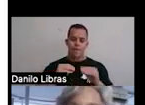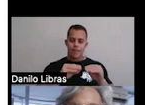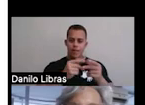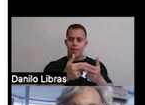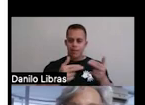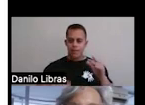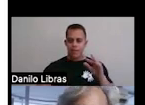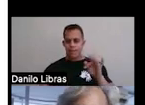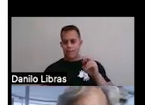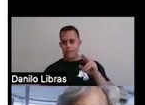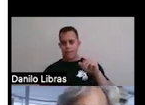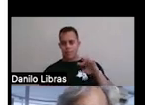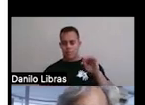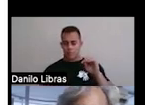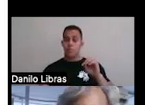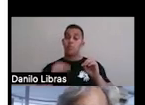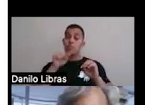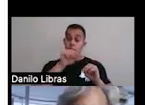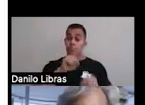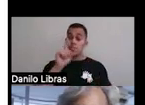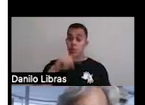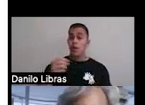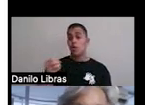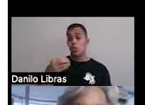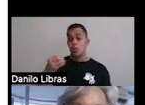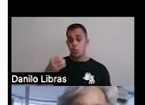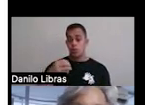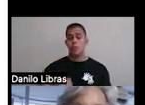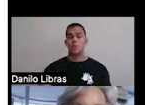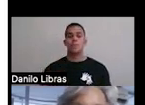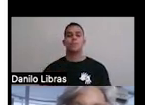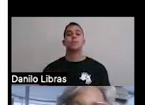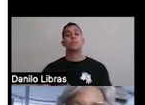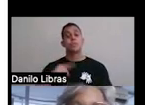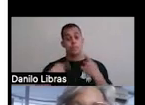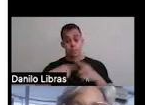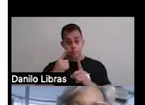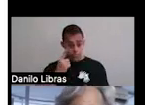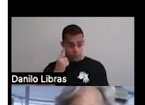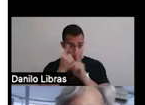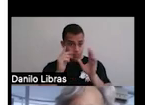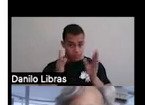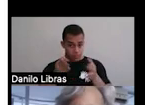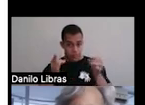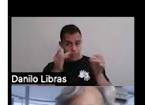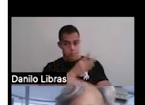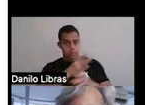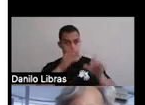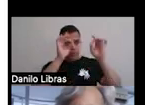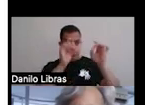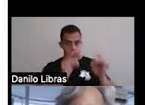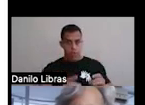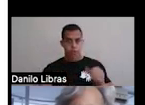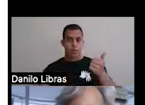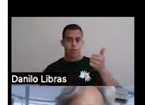E é um organismo eucariótico modelo. Depois de que foi sequenciada a levedura em 1996, olha,